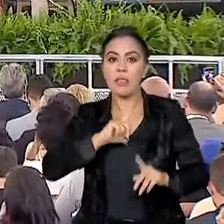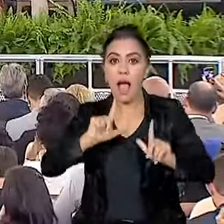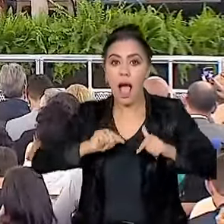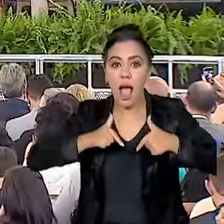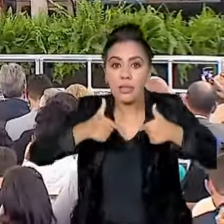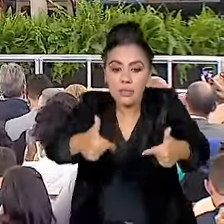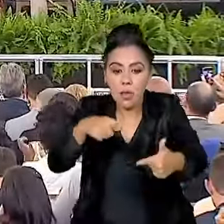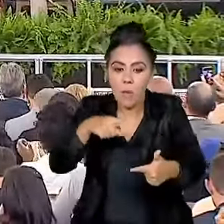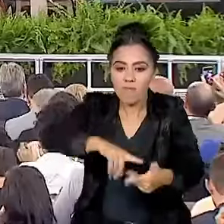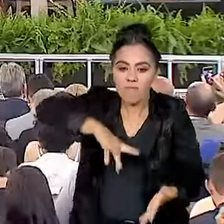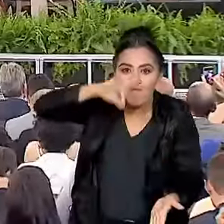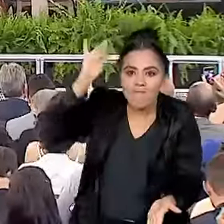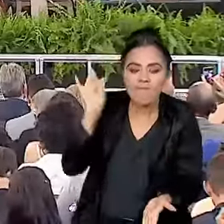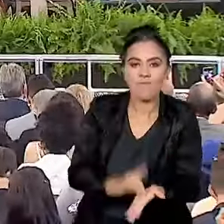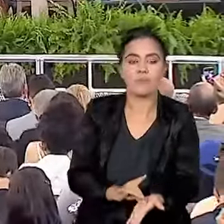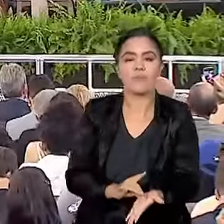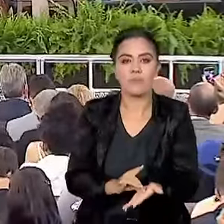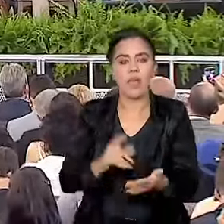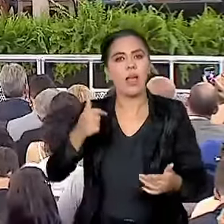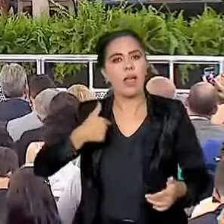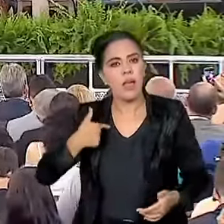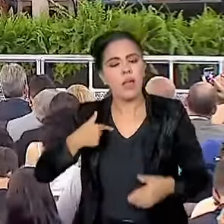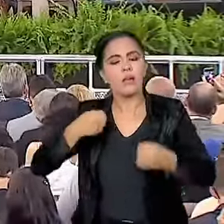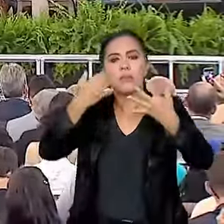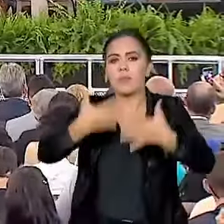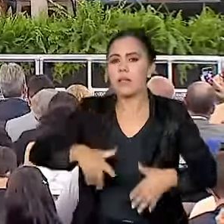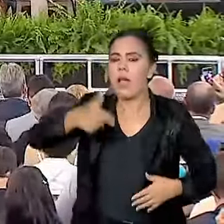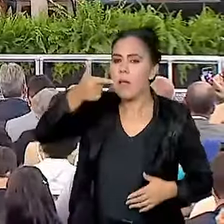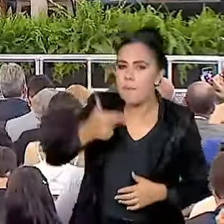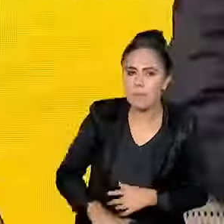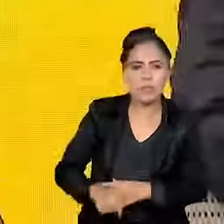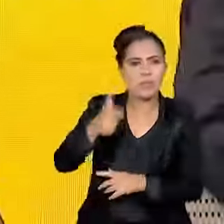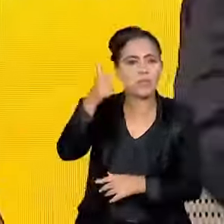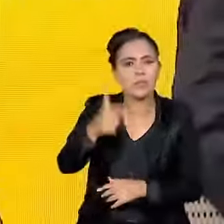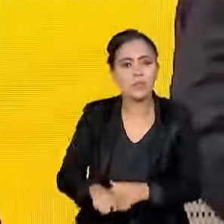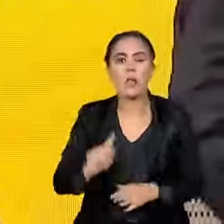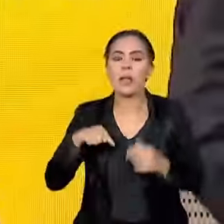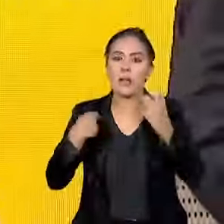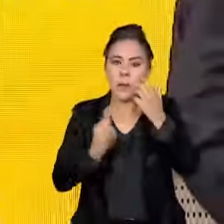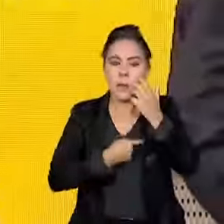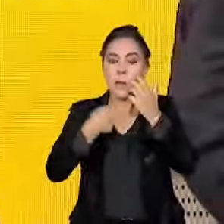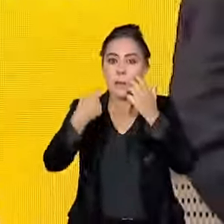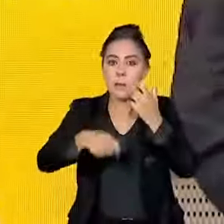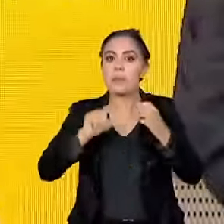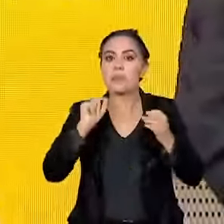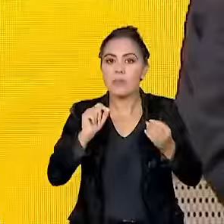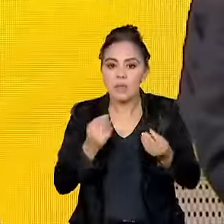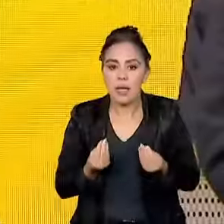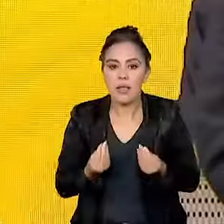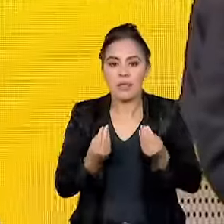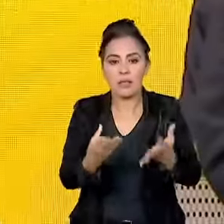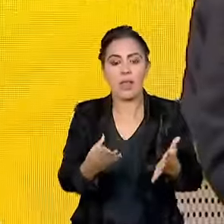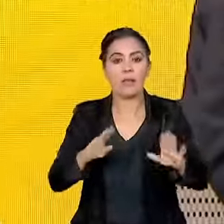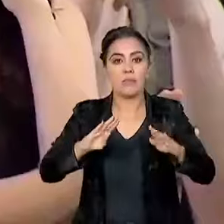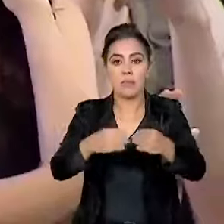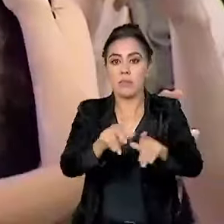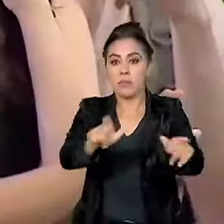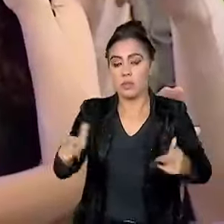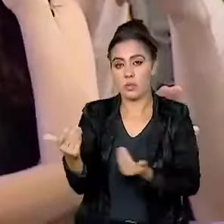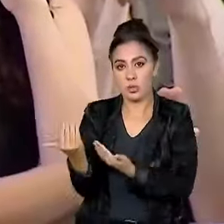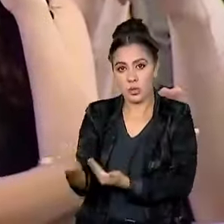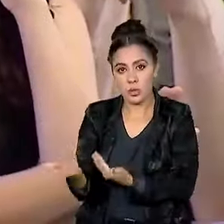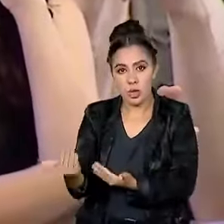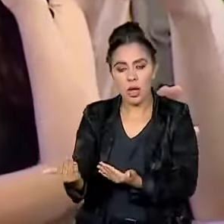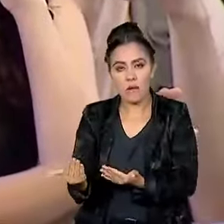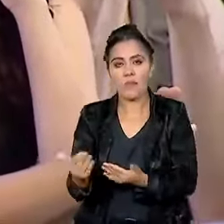tenho falado e repetido a importância de deixarmos um legado para os nossos jovens. E cuidar da